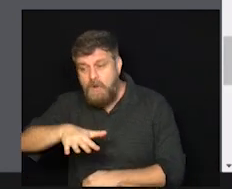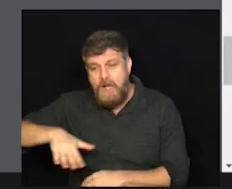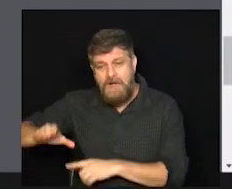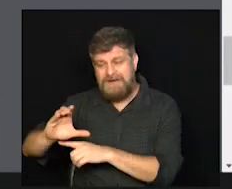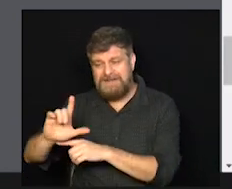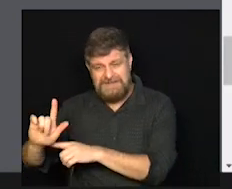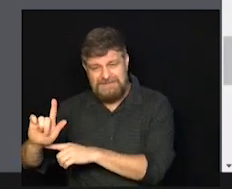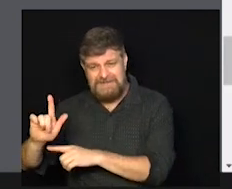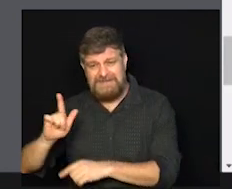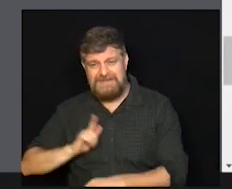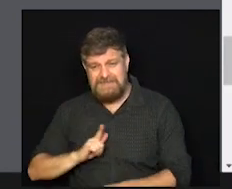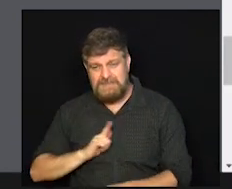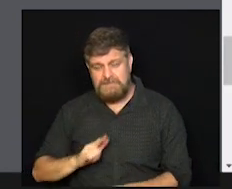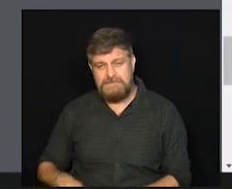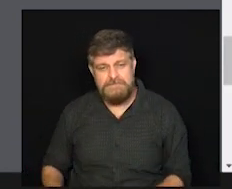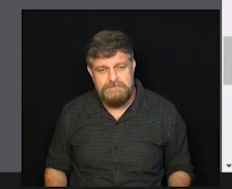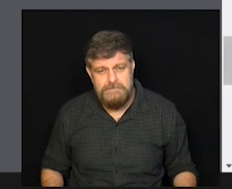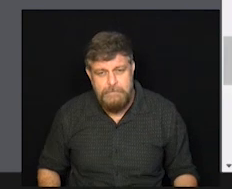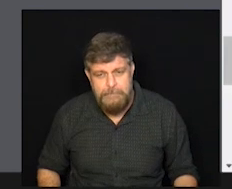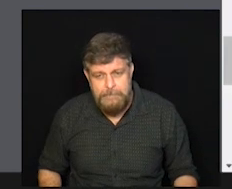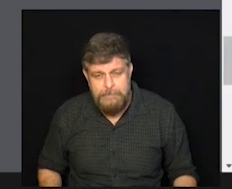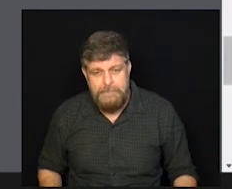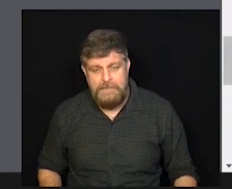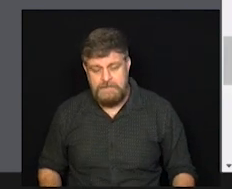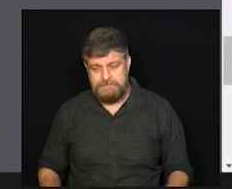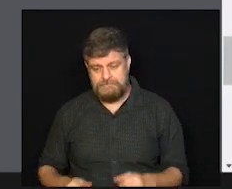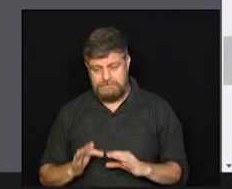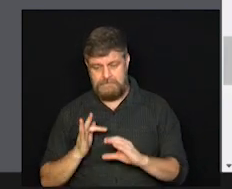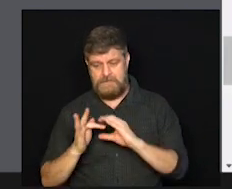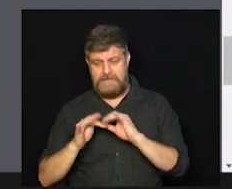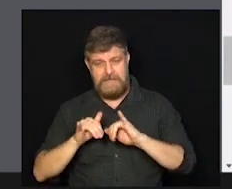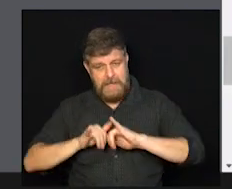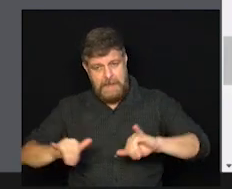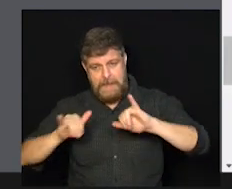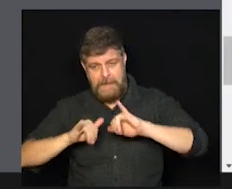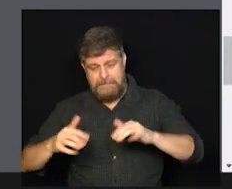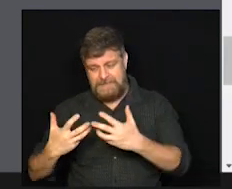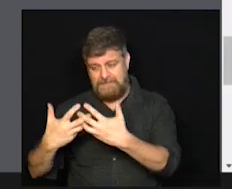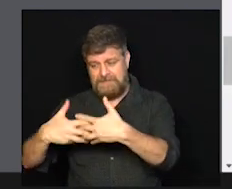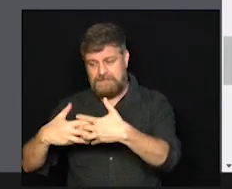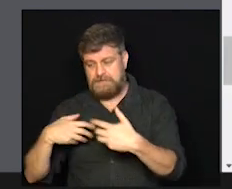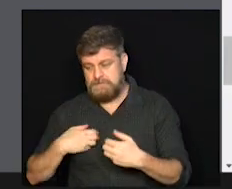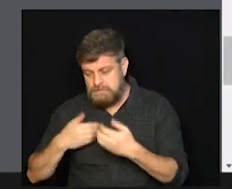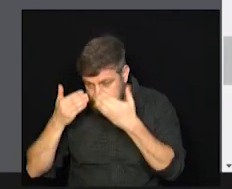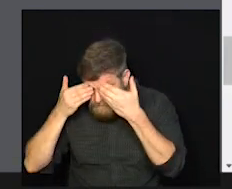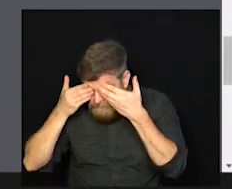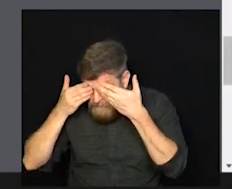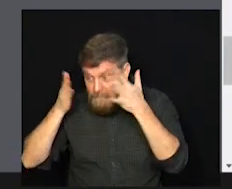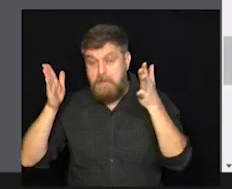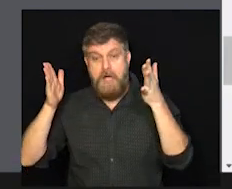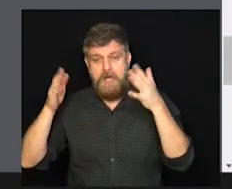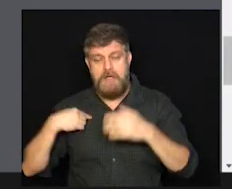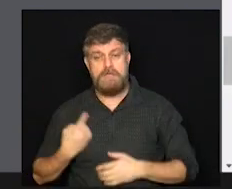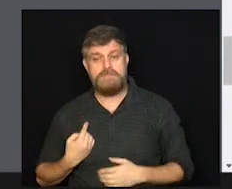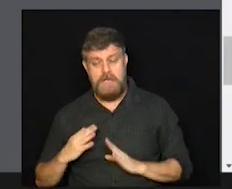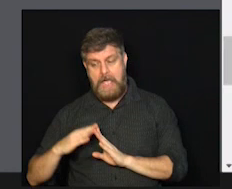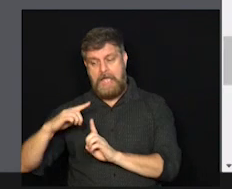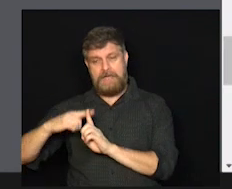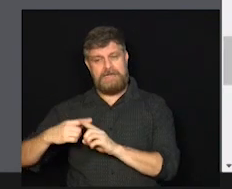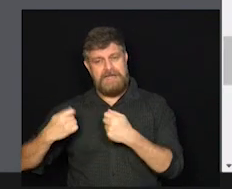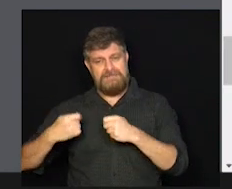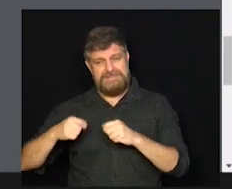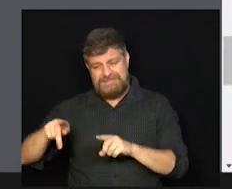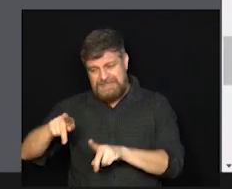ônibus higienizados. A campanha da fraternidade, então, nos possibilitou ver tudo isso. Ver como a igreja precisa ter uma